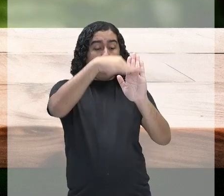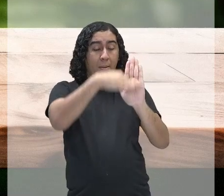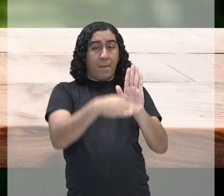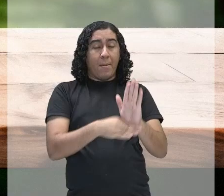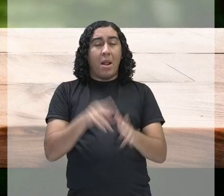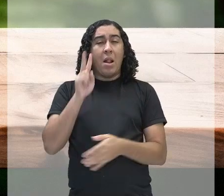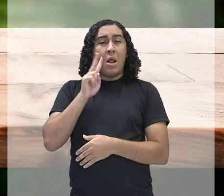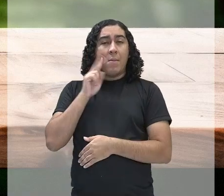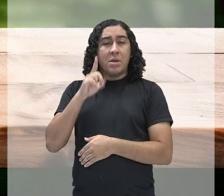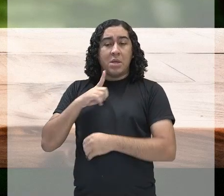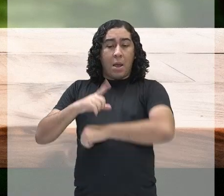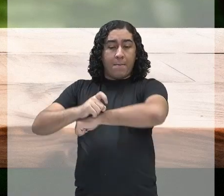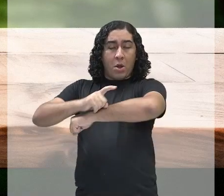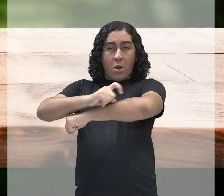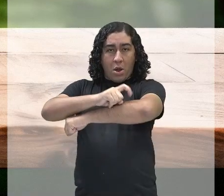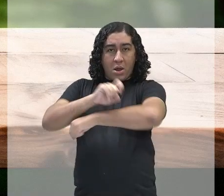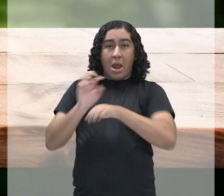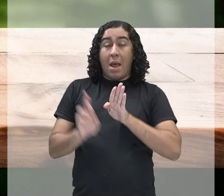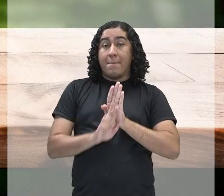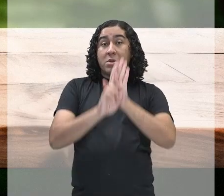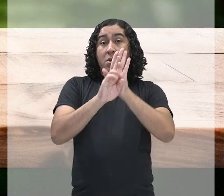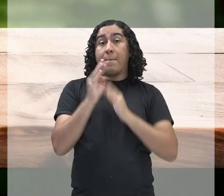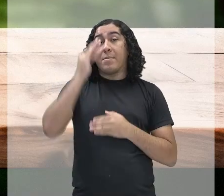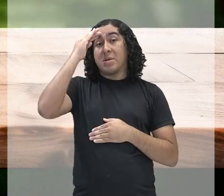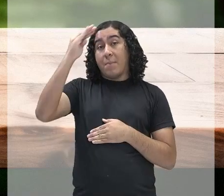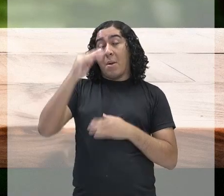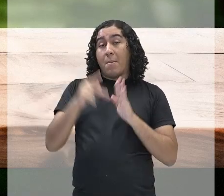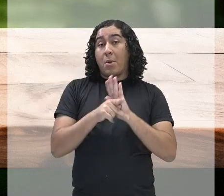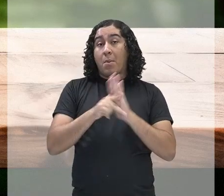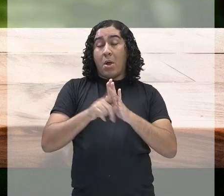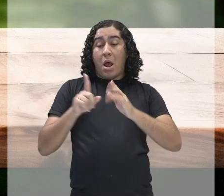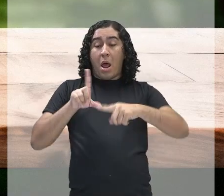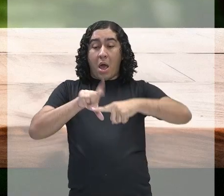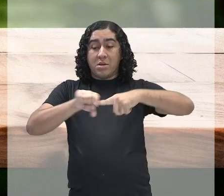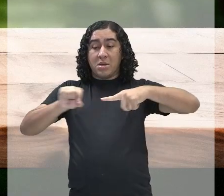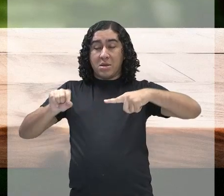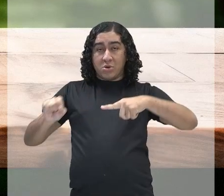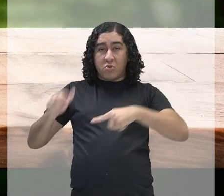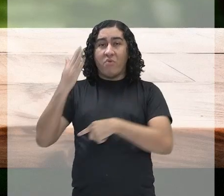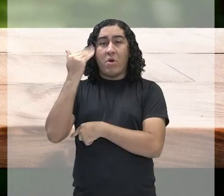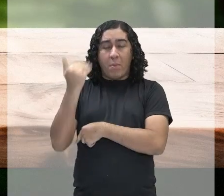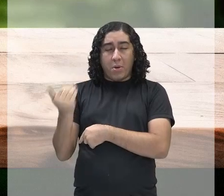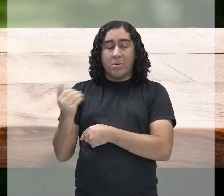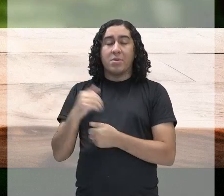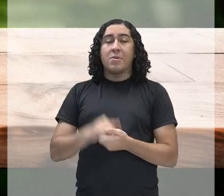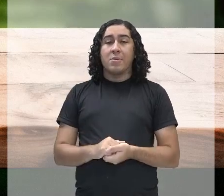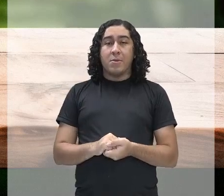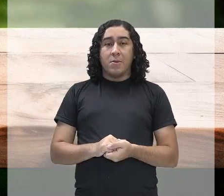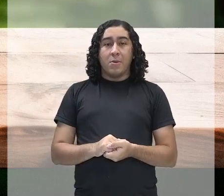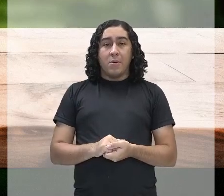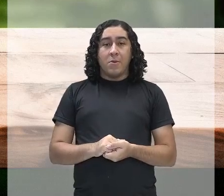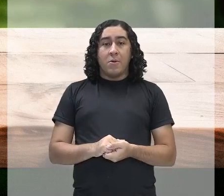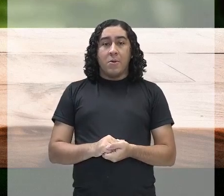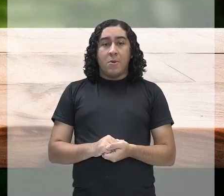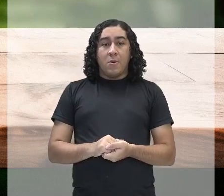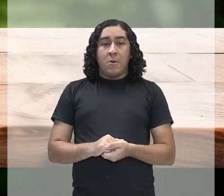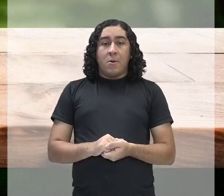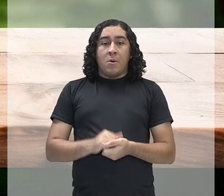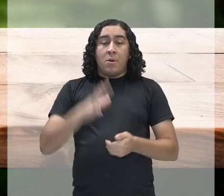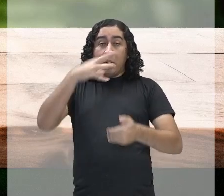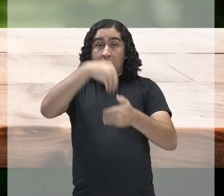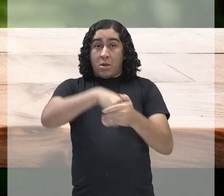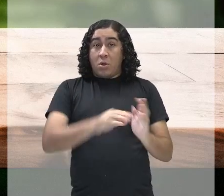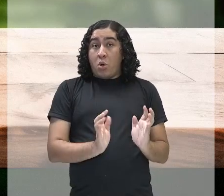minhoca, né? Que é a representante principal aí dos anelídeos, que é mais conhecida por nós. E aí, dentro dos anelídeos,